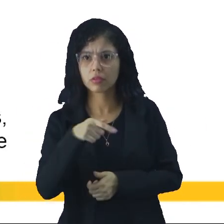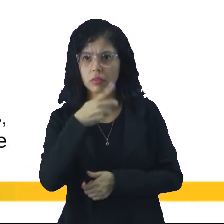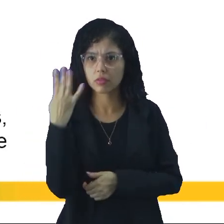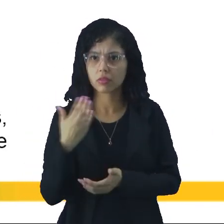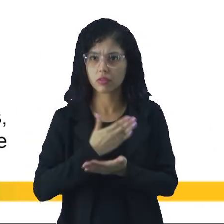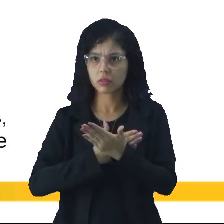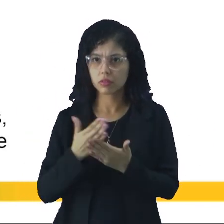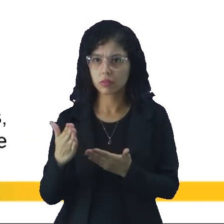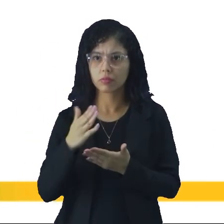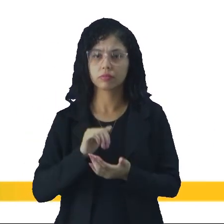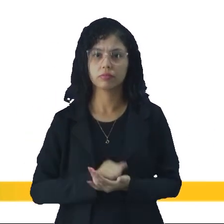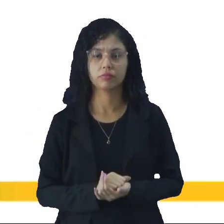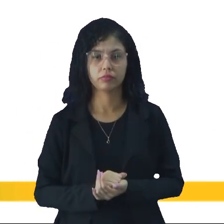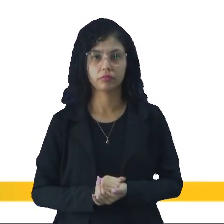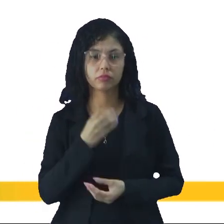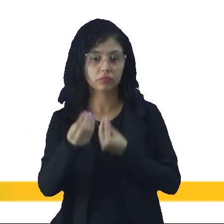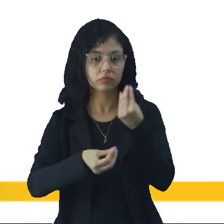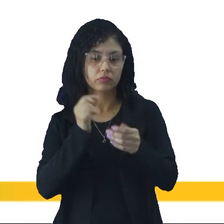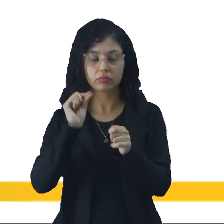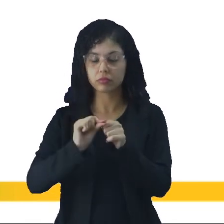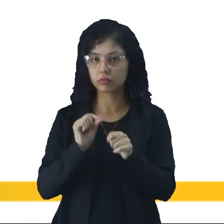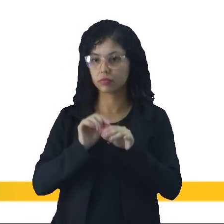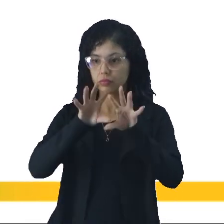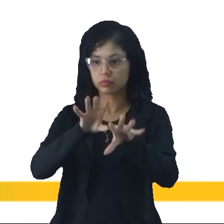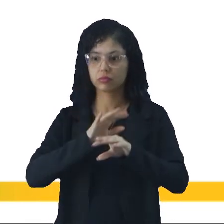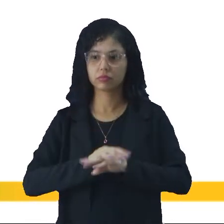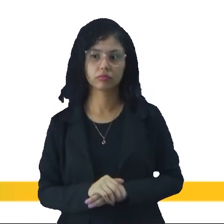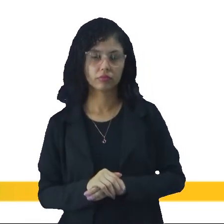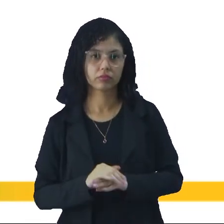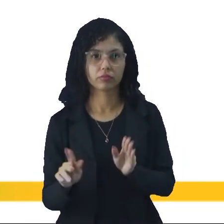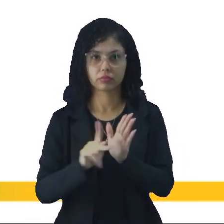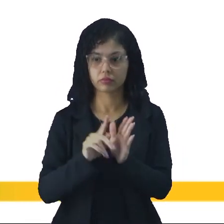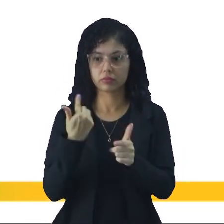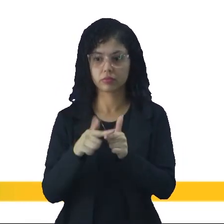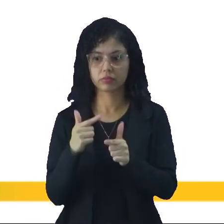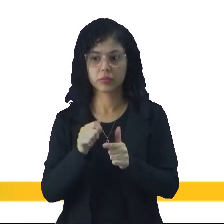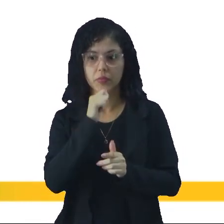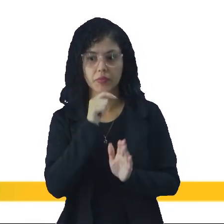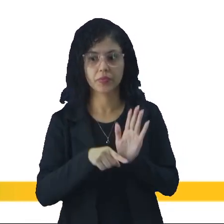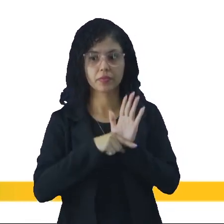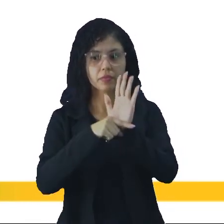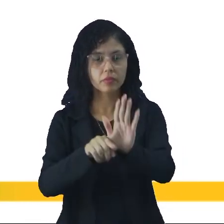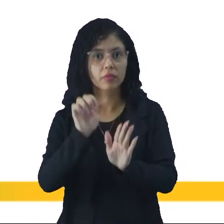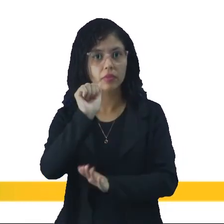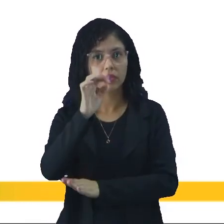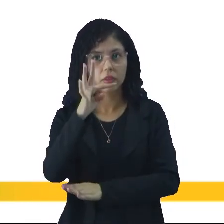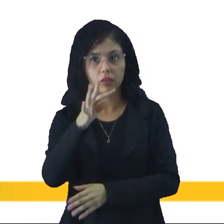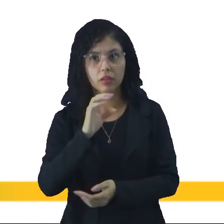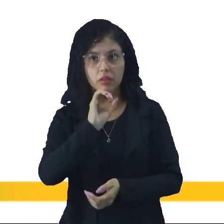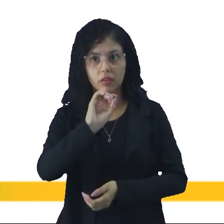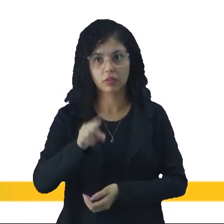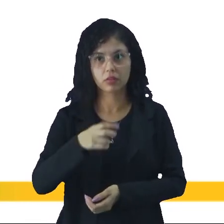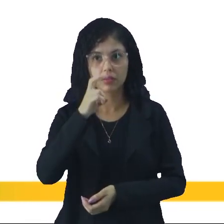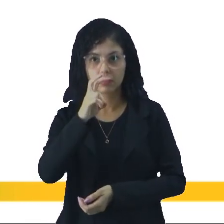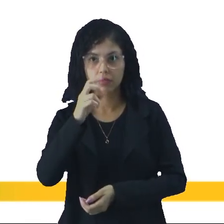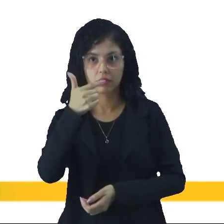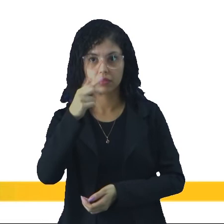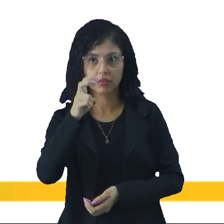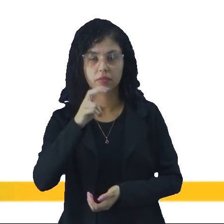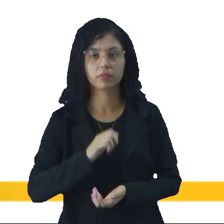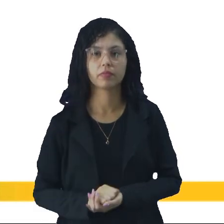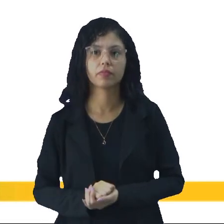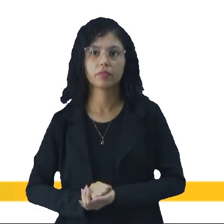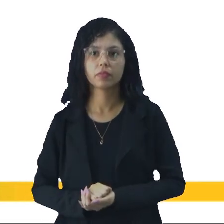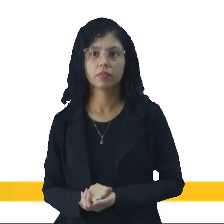quantidade inicial. Então, como é que a gente vai fazer isso? Pela situação proposta, A de t é 0,25,